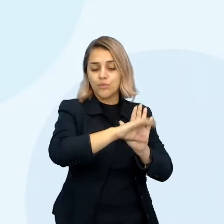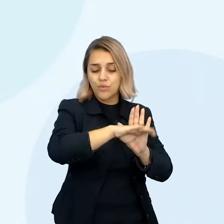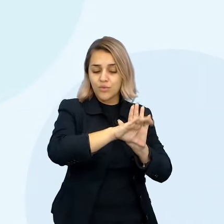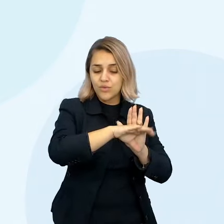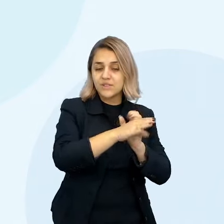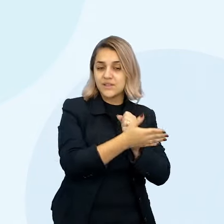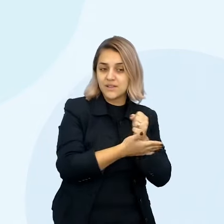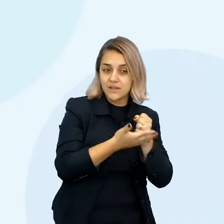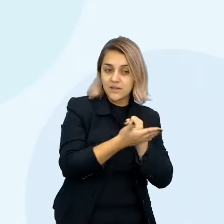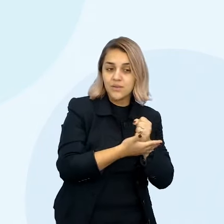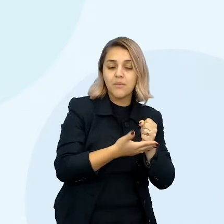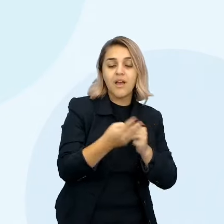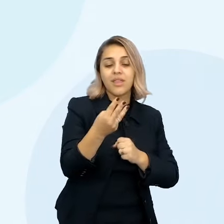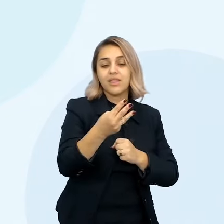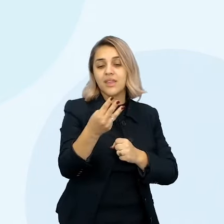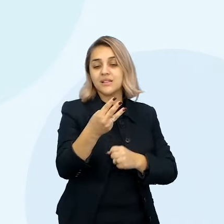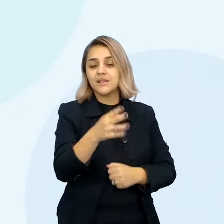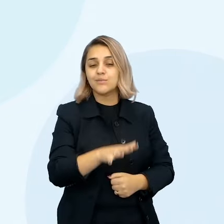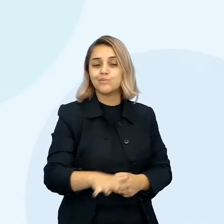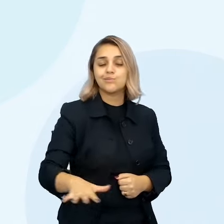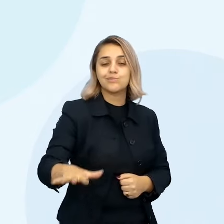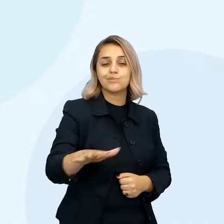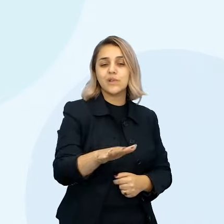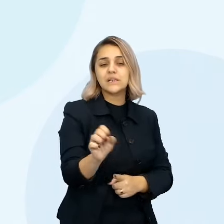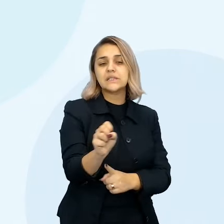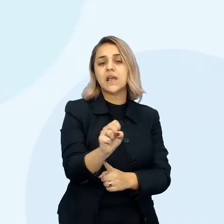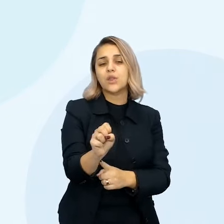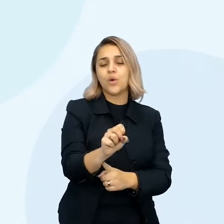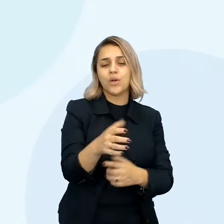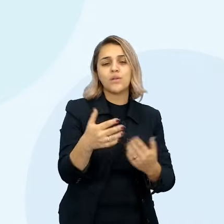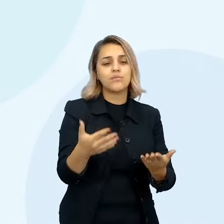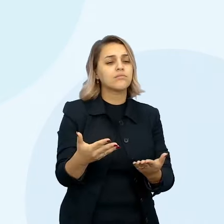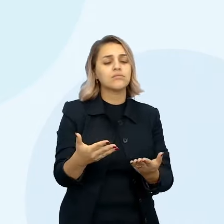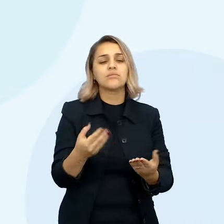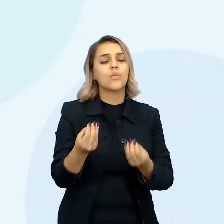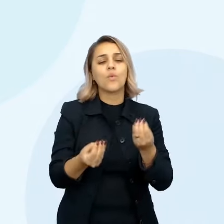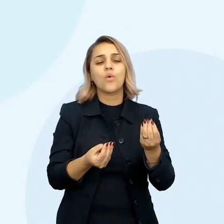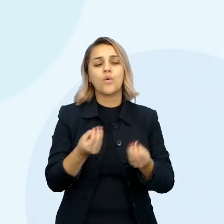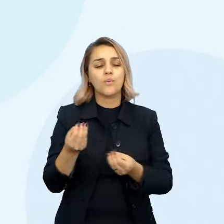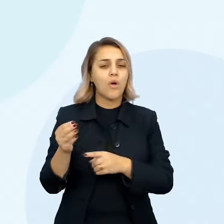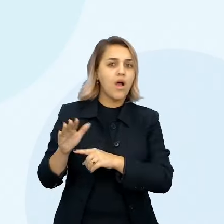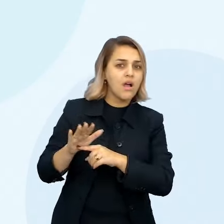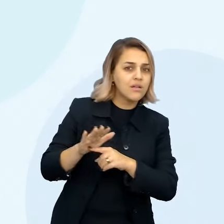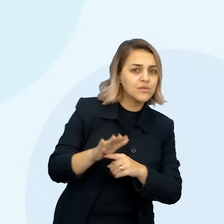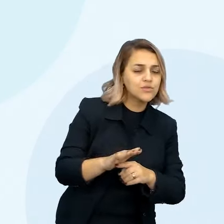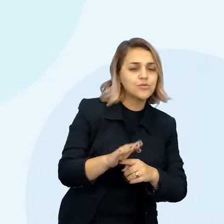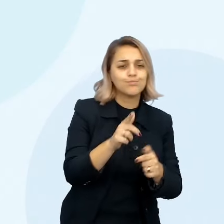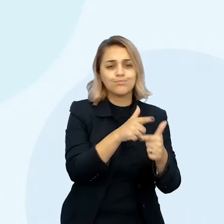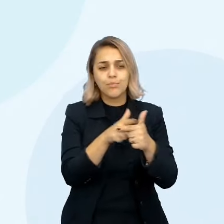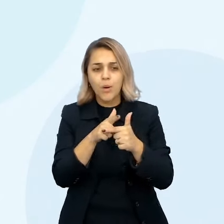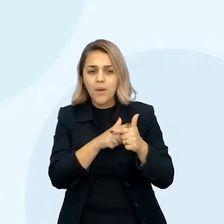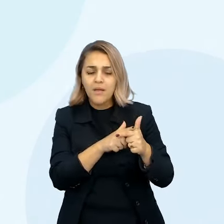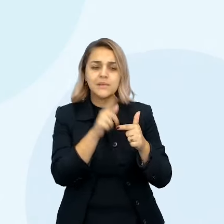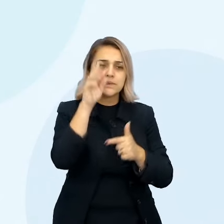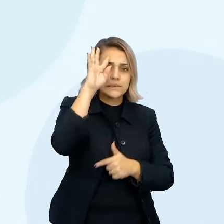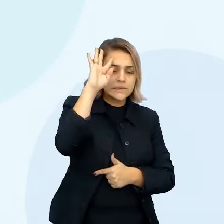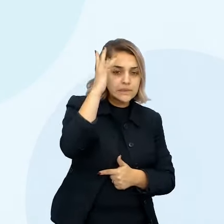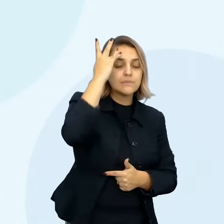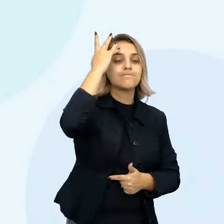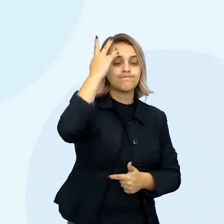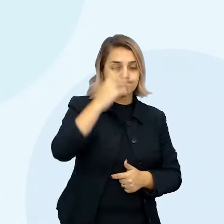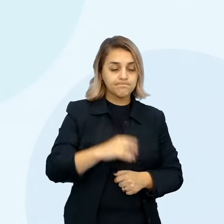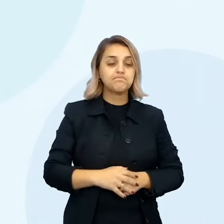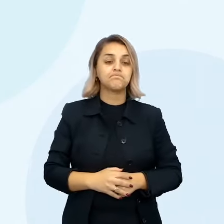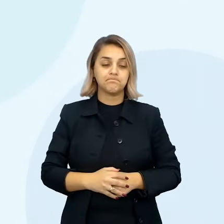é o terceiro setor, né? E como que esse terceiro setor, ele ajuda a resolver alguns problemas sociais,